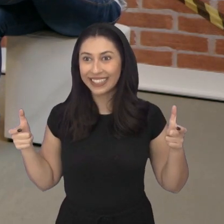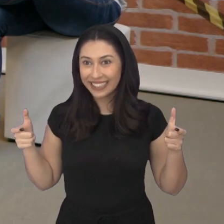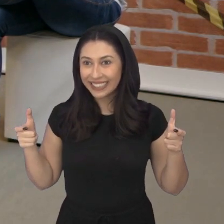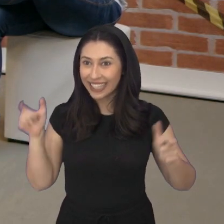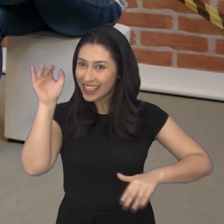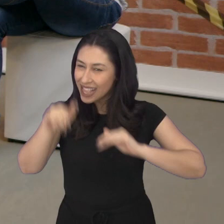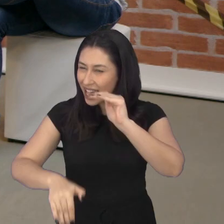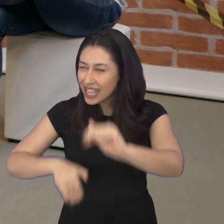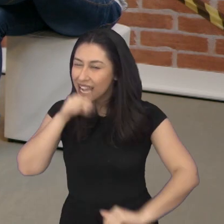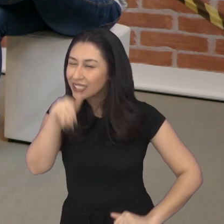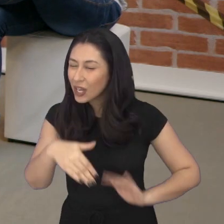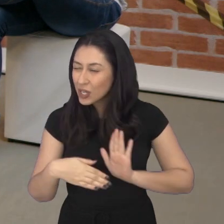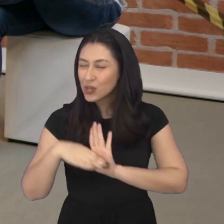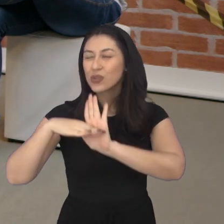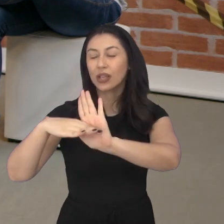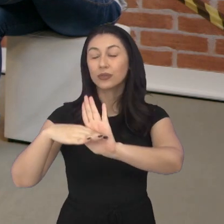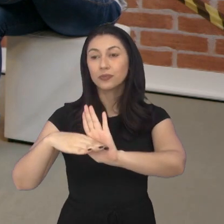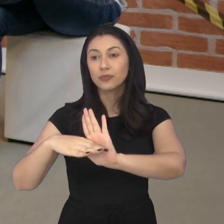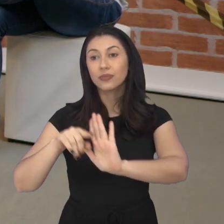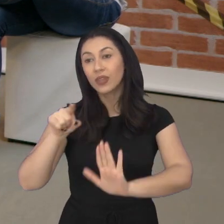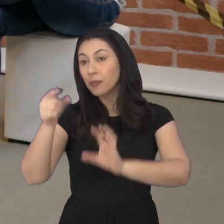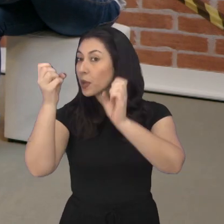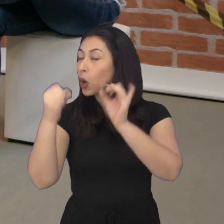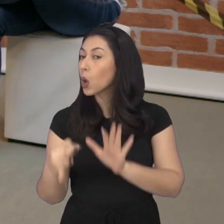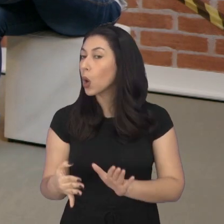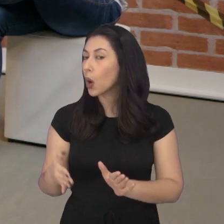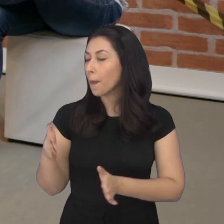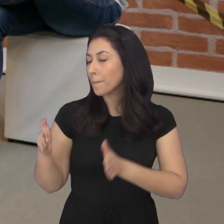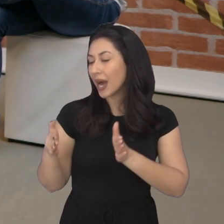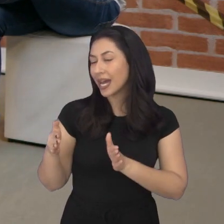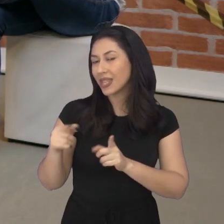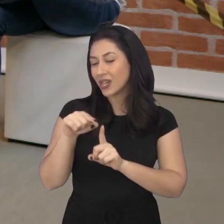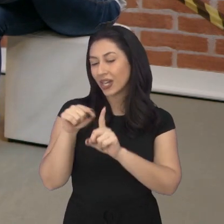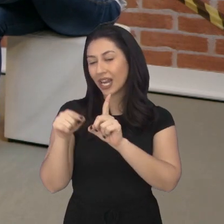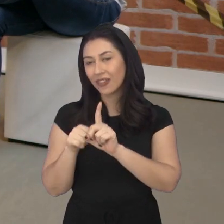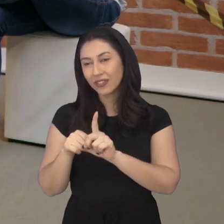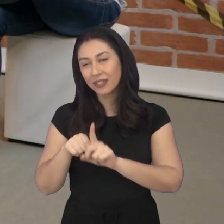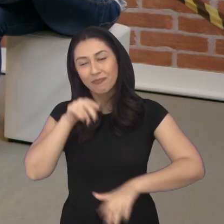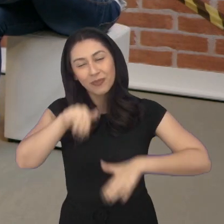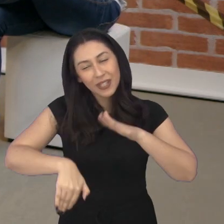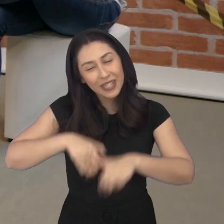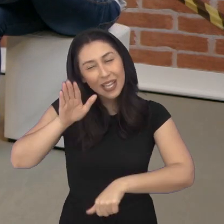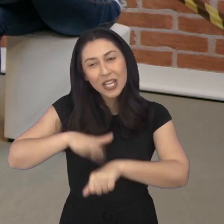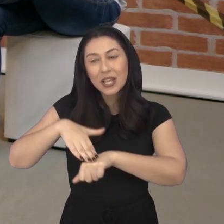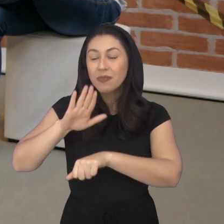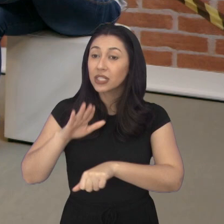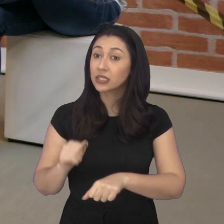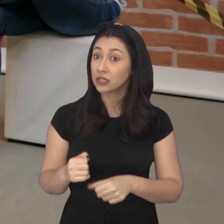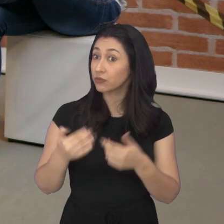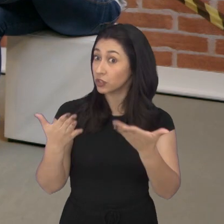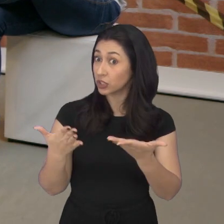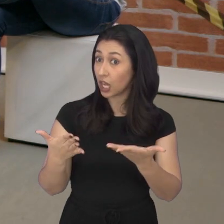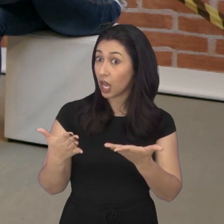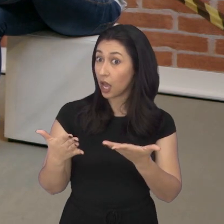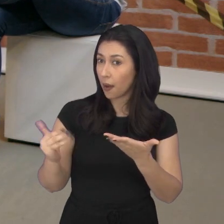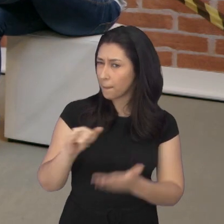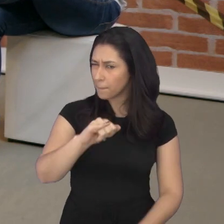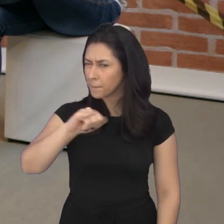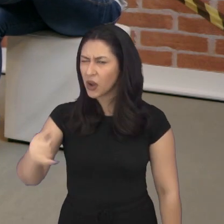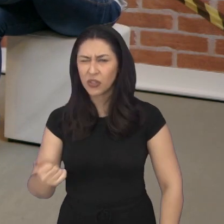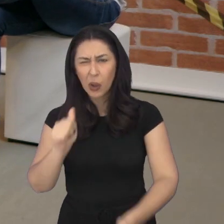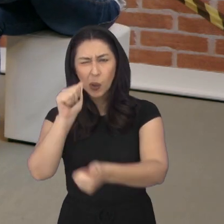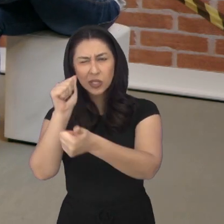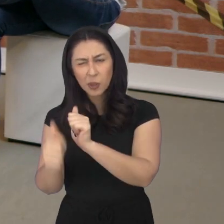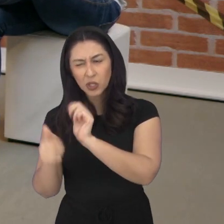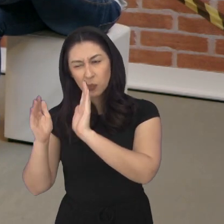aí permeando a sua vida. Você falou, né, quando eu tava grávida, eu tendia a nadar um pouco mais. Quer dizer, você estava usando os benefícios do esporte